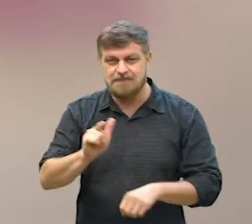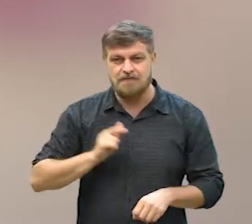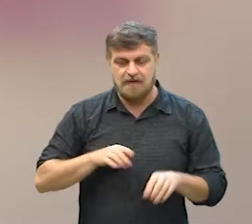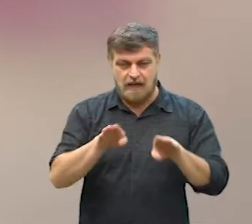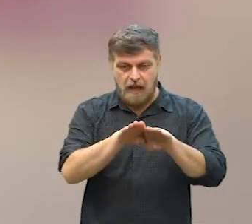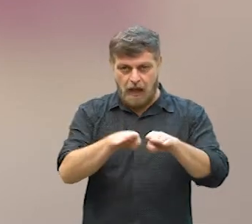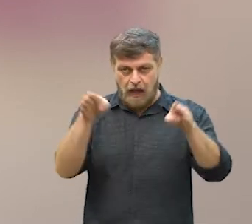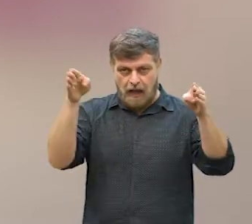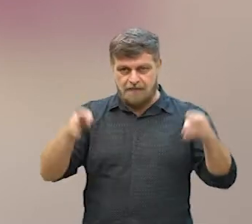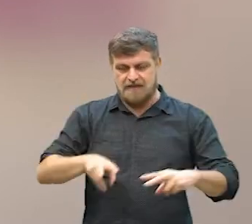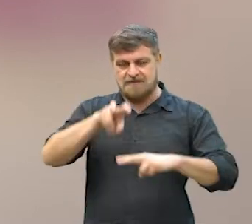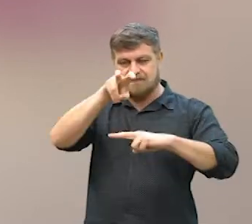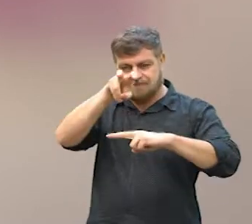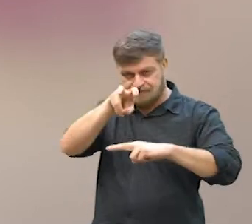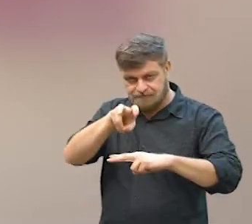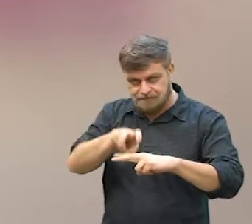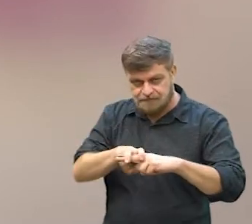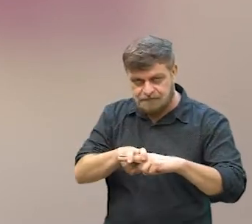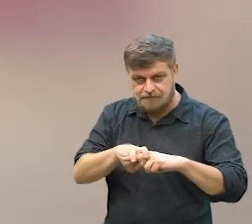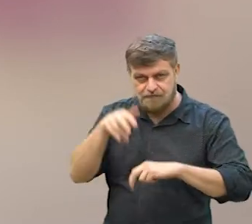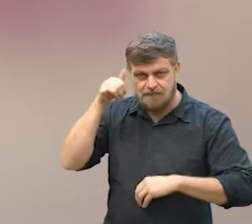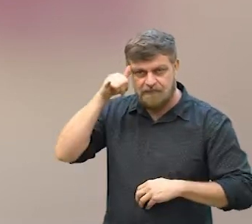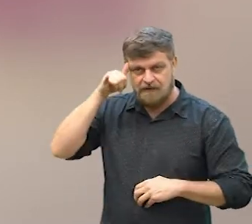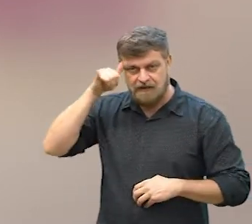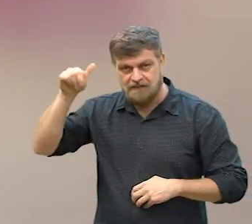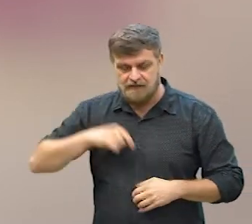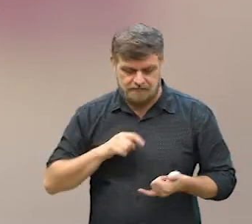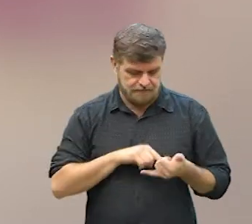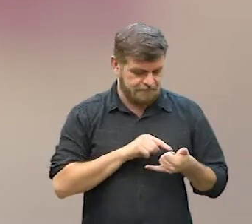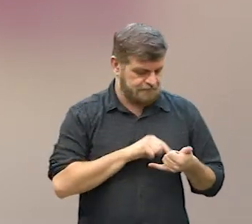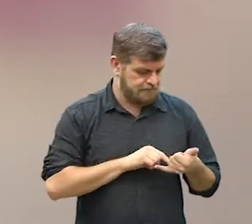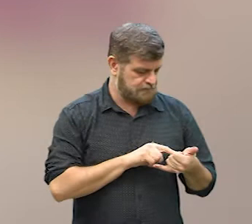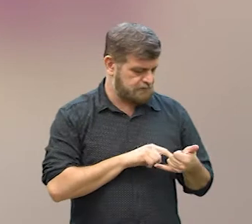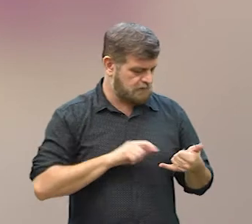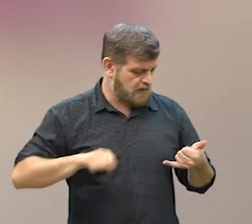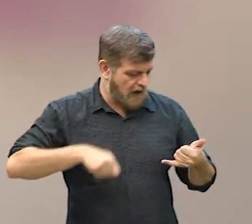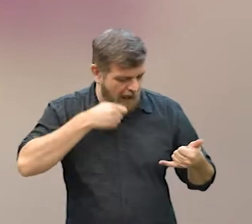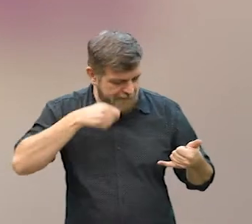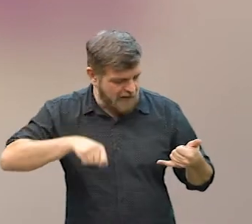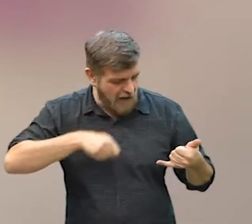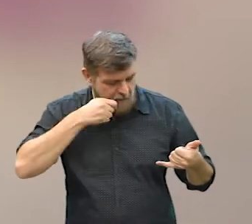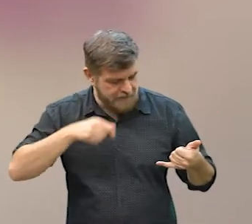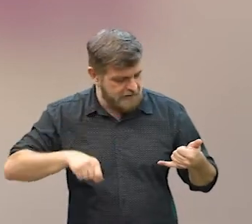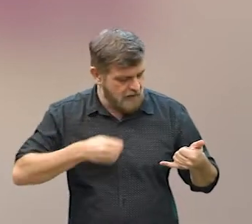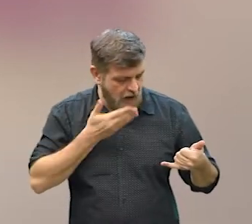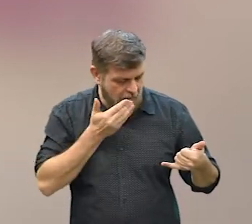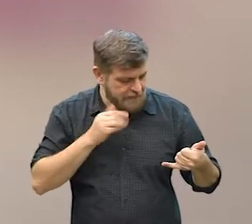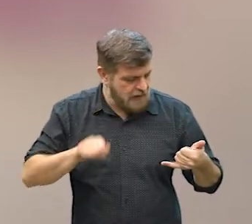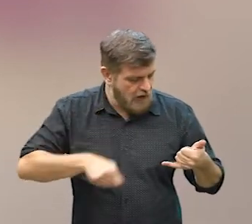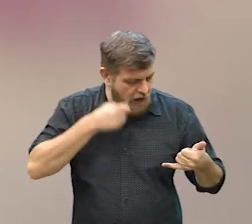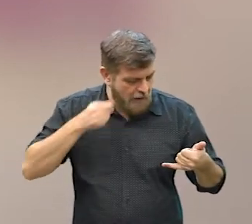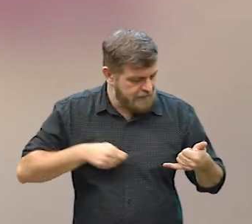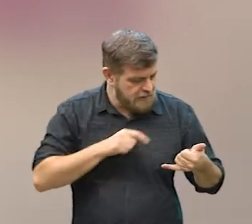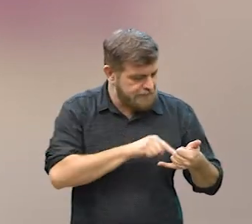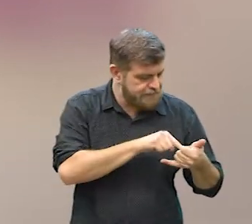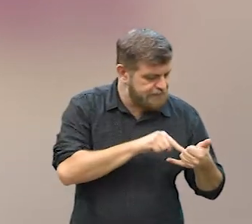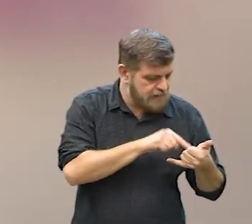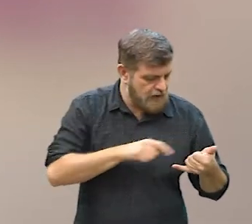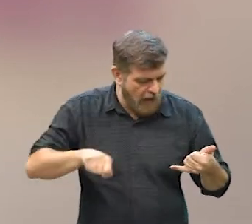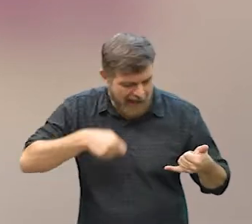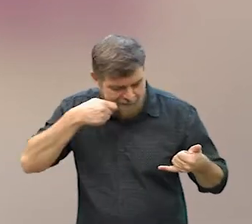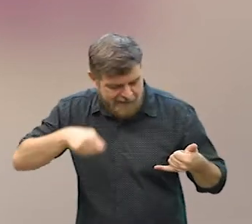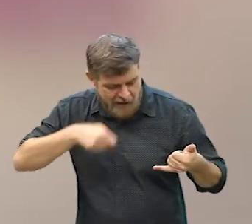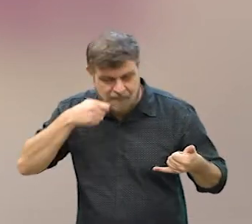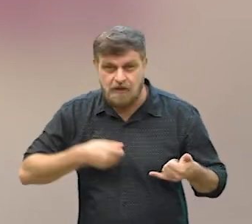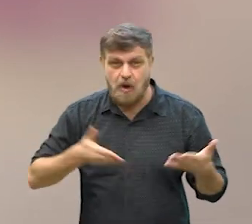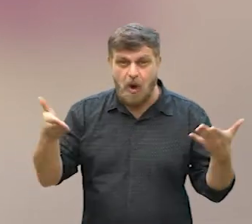estratégias alimentares. Sentar à mesa, comer à mesa, evitar ficar mexendo no celular, principalmente hoje com a tecnologia